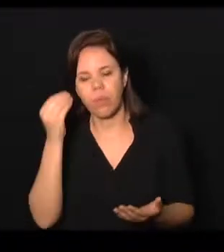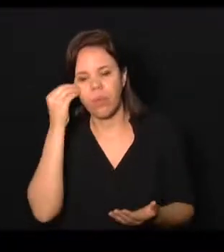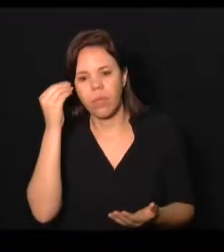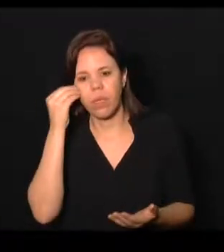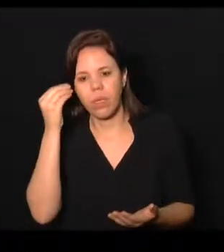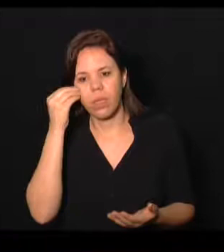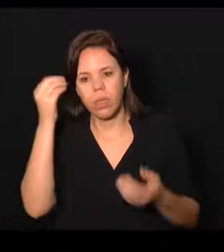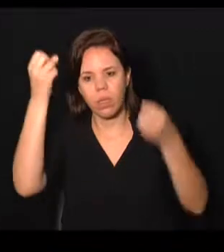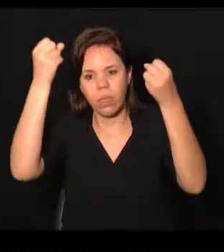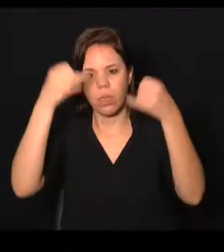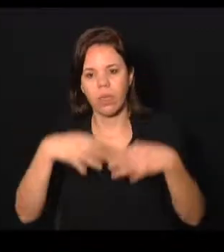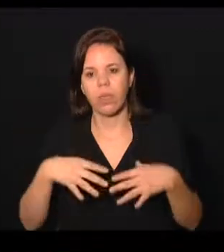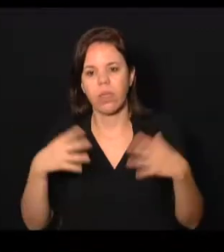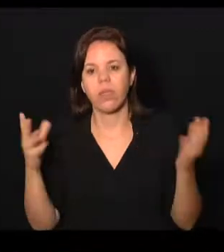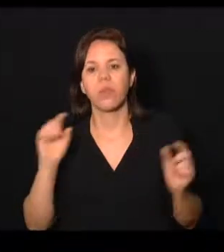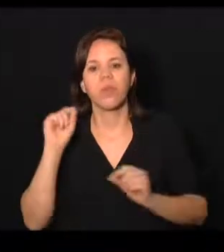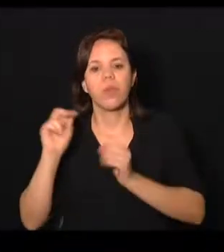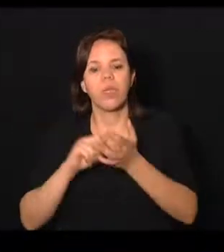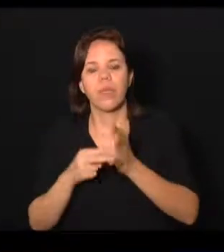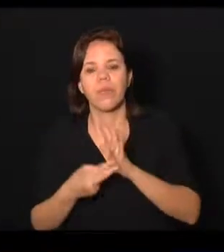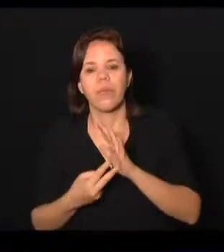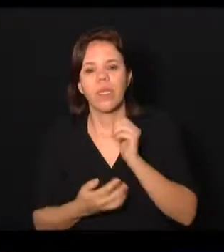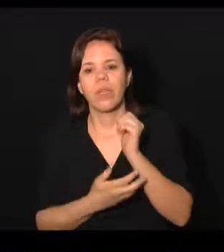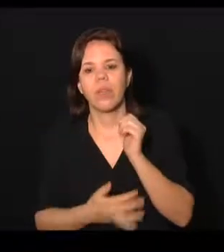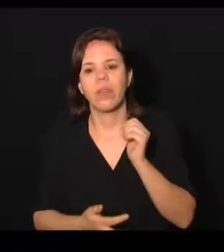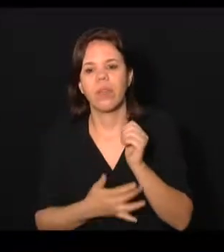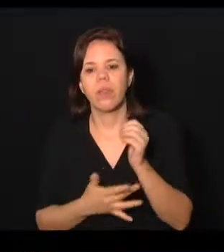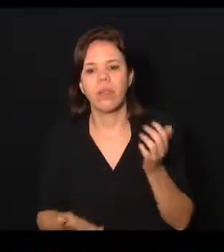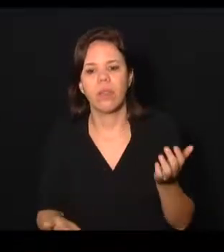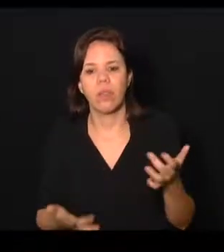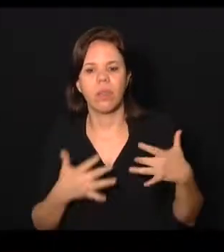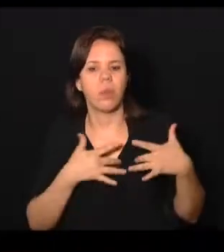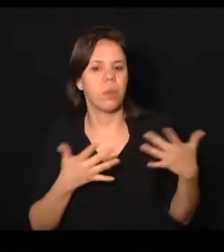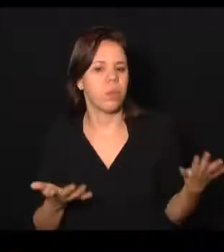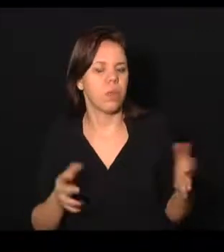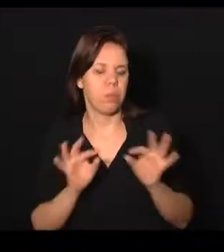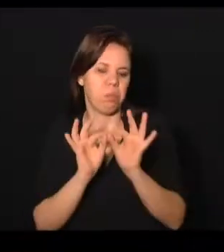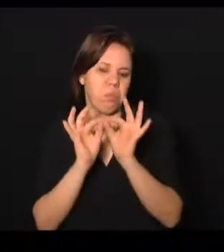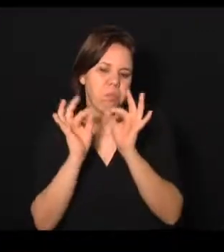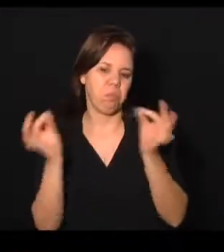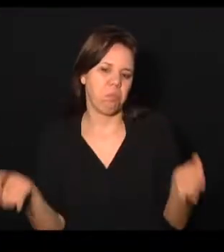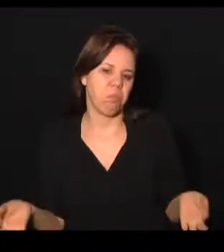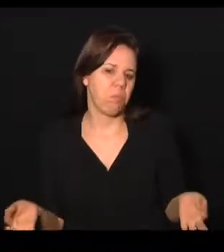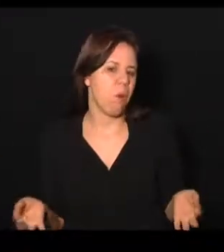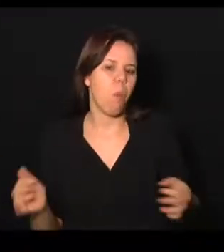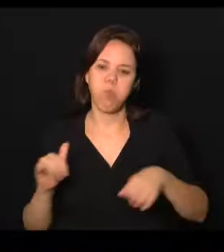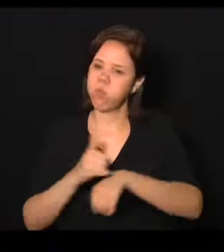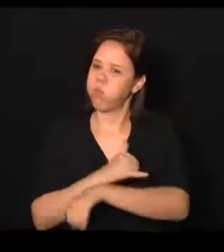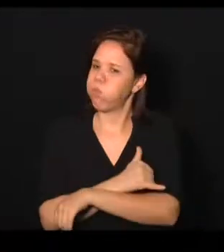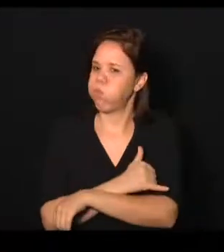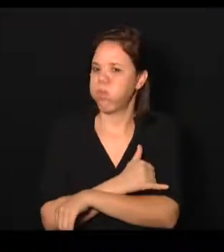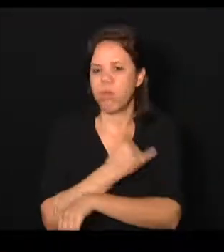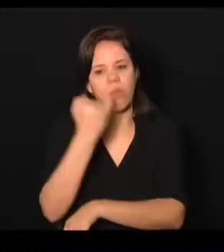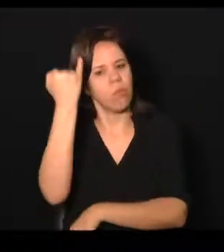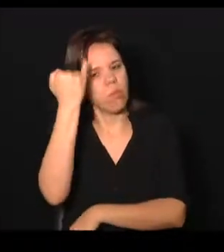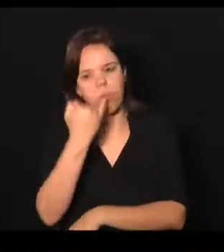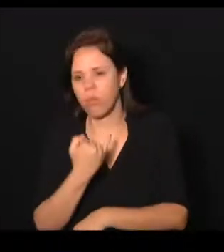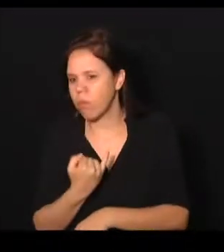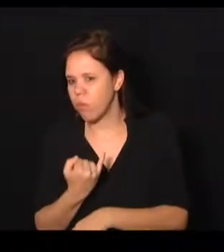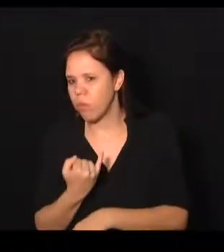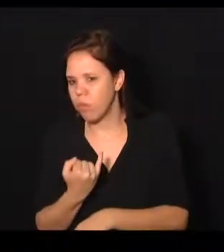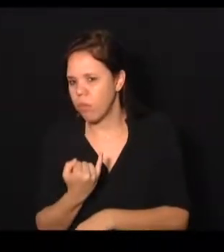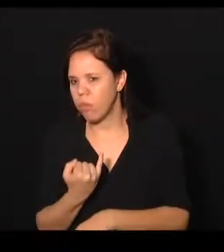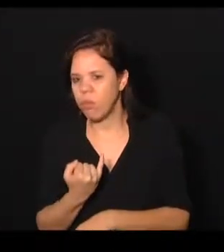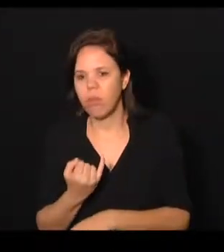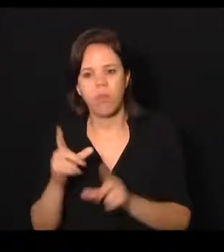um pouquinho sobre isso, porque a doação de sangue é uma coisa muito simples, como a gente sempre fala, doar sangue não engorda, não emagrece, não tira a